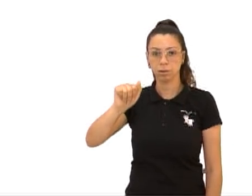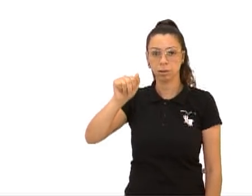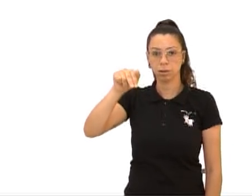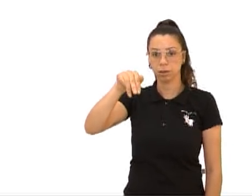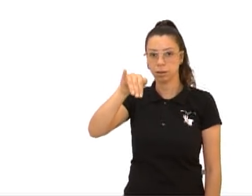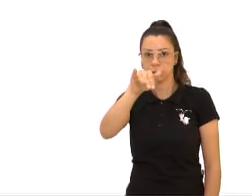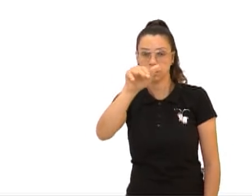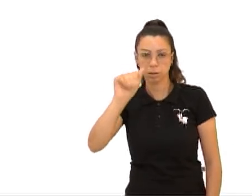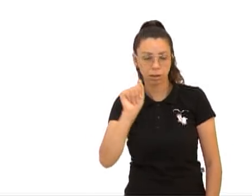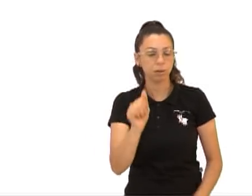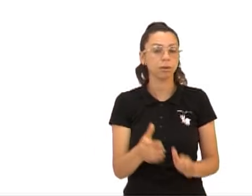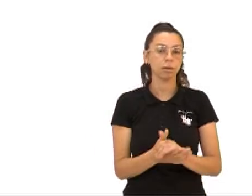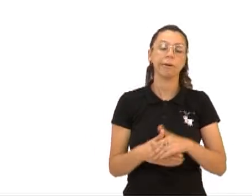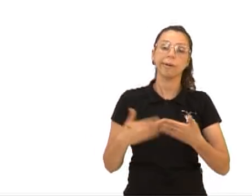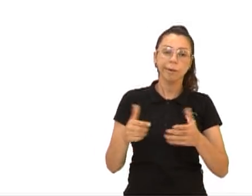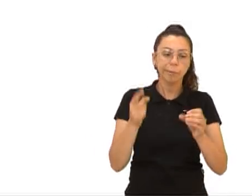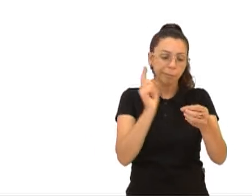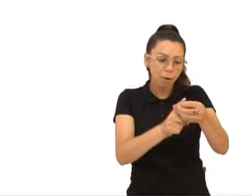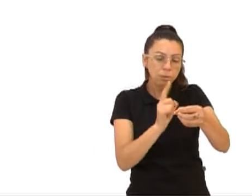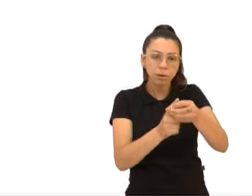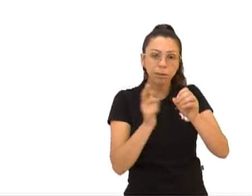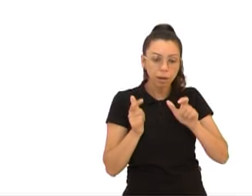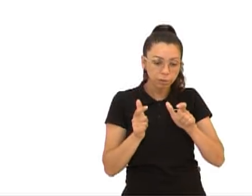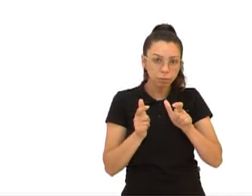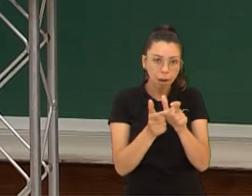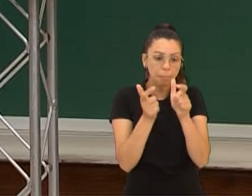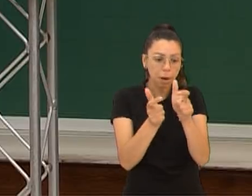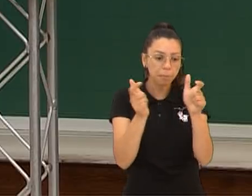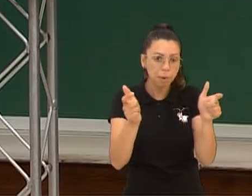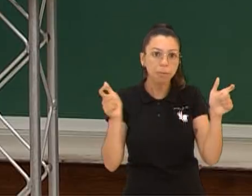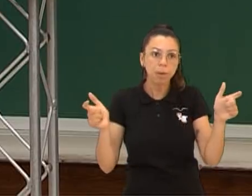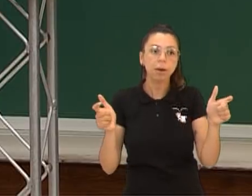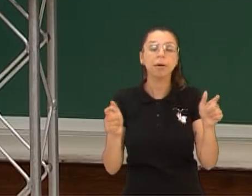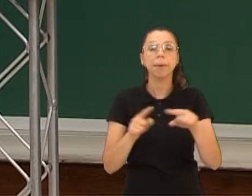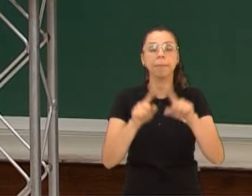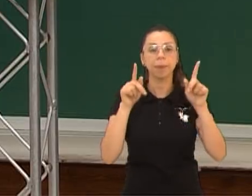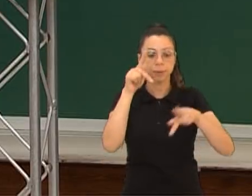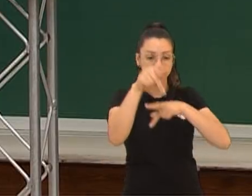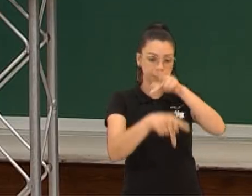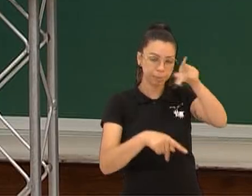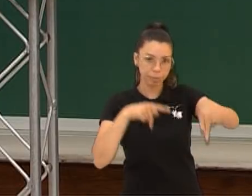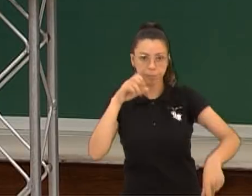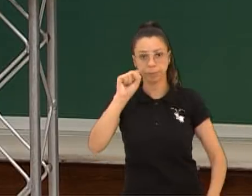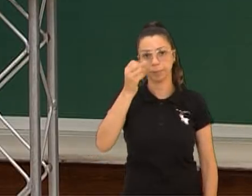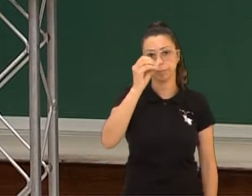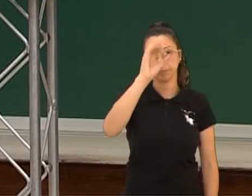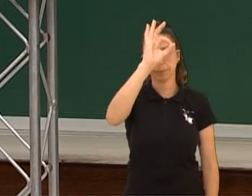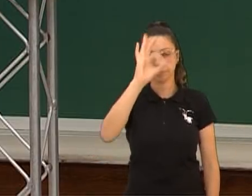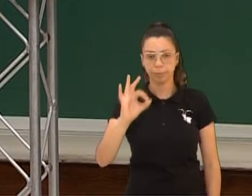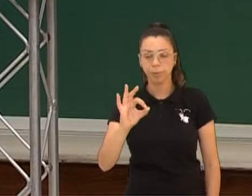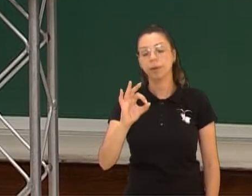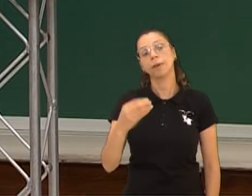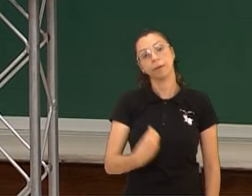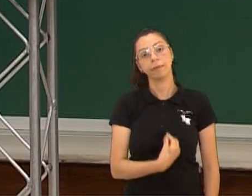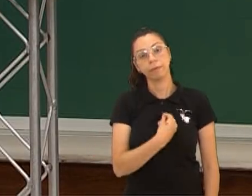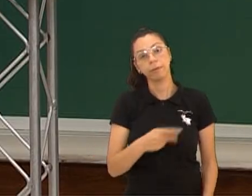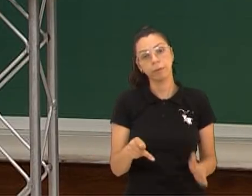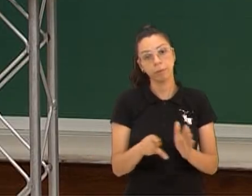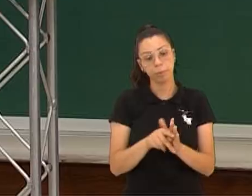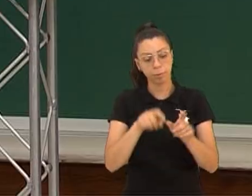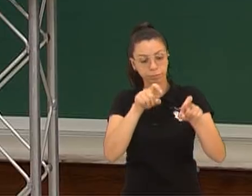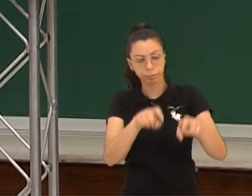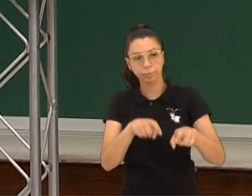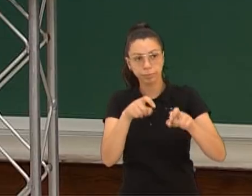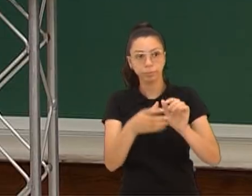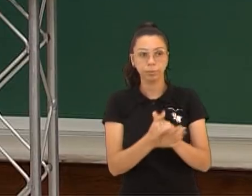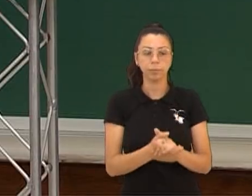lá na Tanzânia que é toda desenvolvida e tudo mais, né? Mas a maioria da população, 80%, vive nas áreas rurais. E aqui